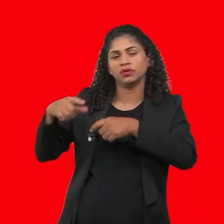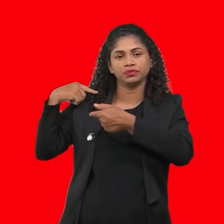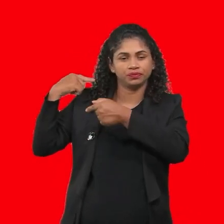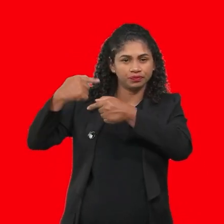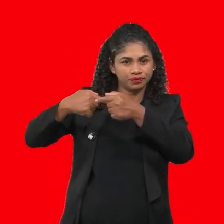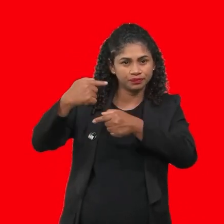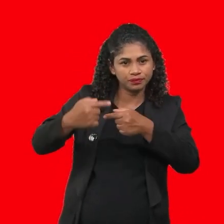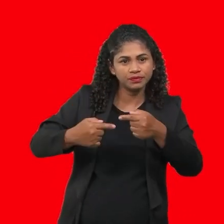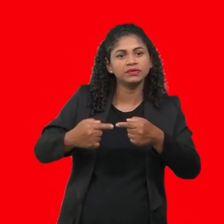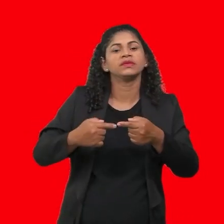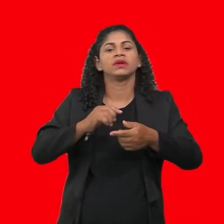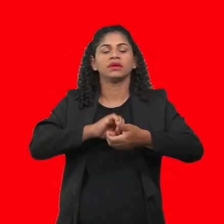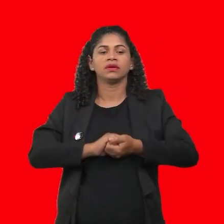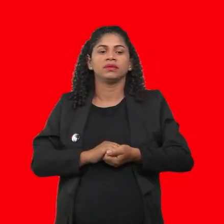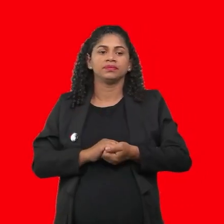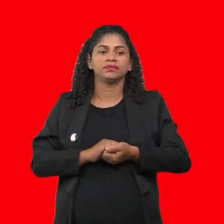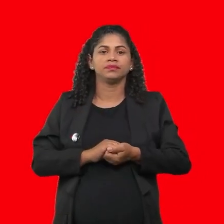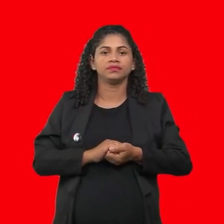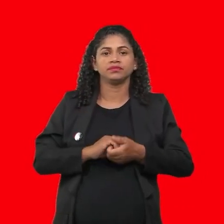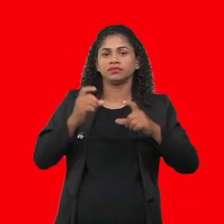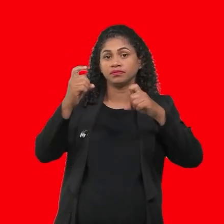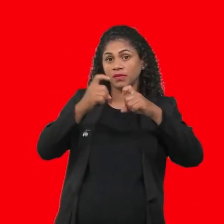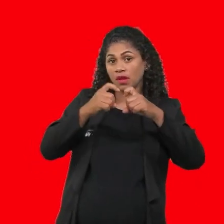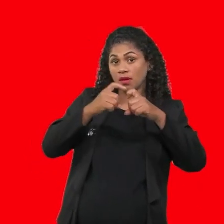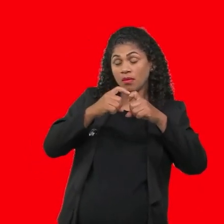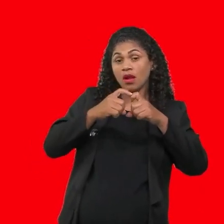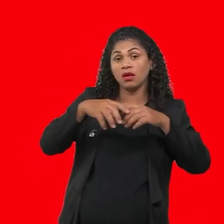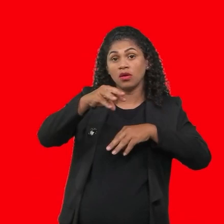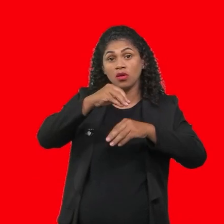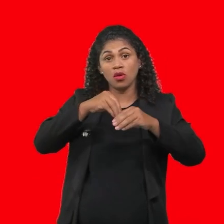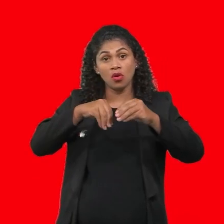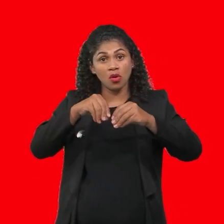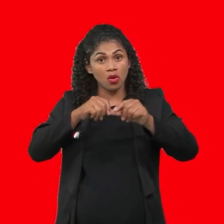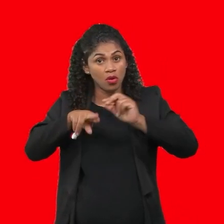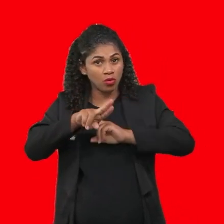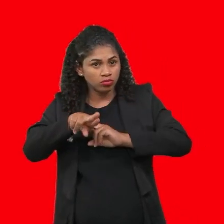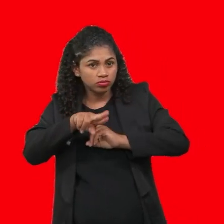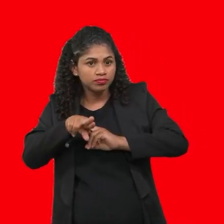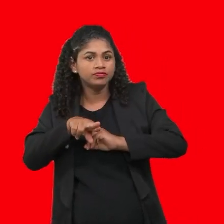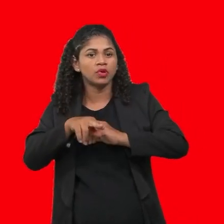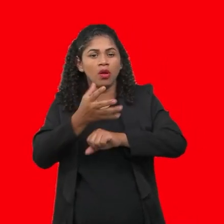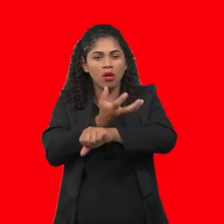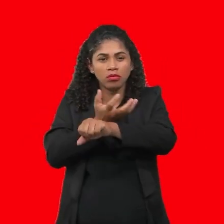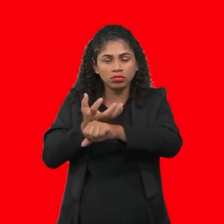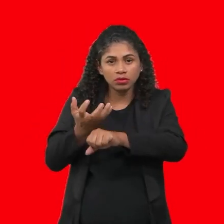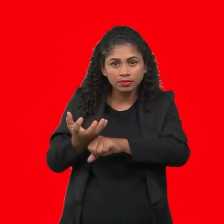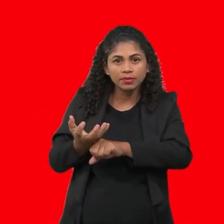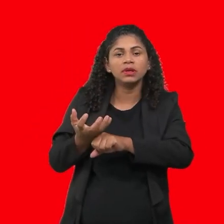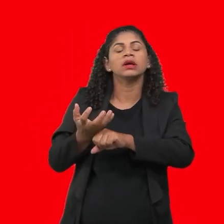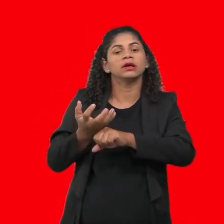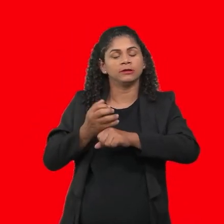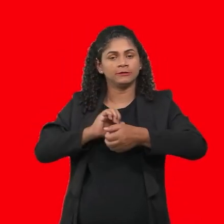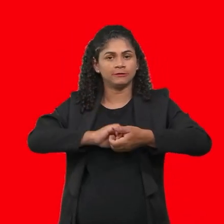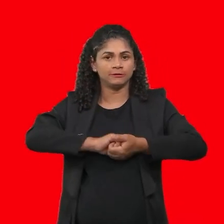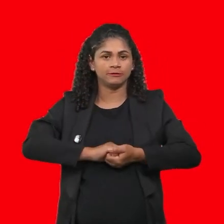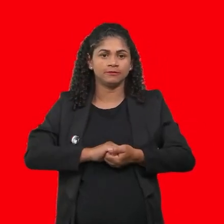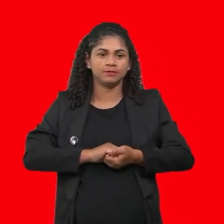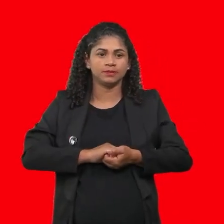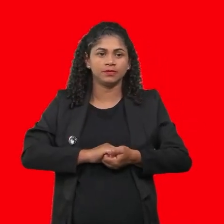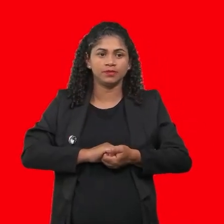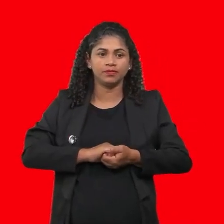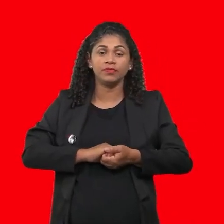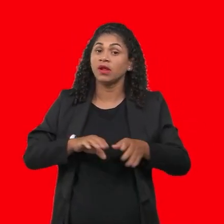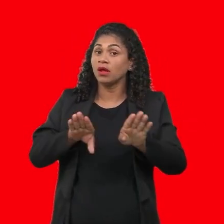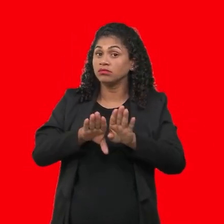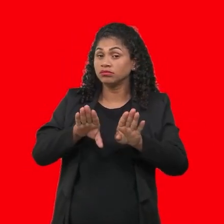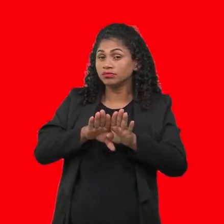da compostagem, a medicina com argilhas e plantas, né, com a absorção, pH e utilização dos princípios ativos,